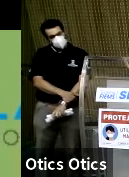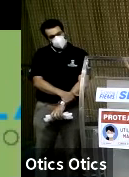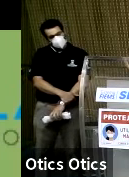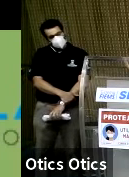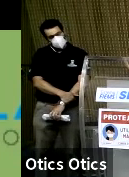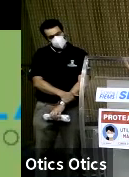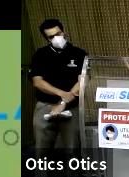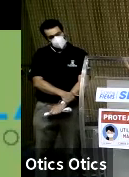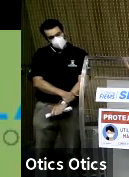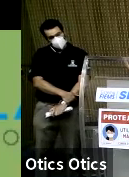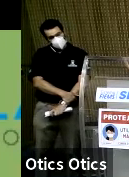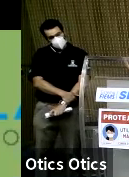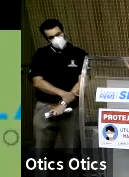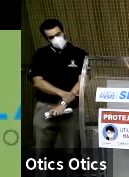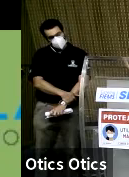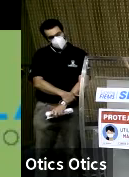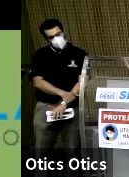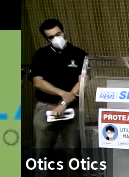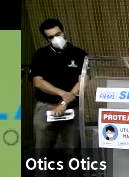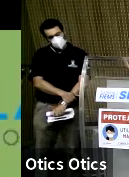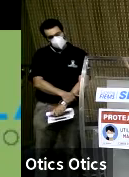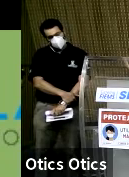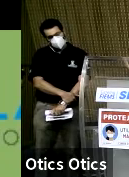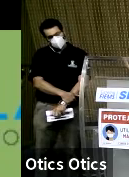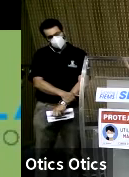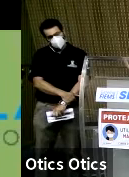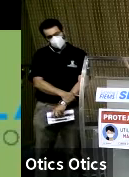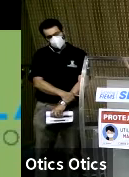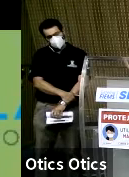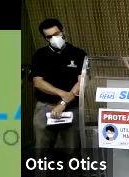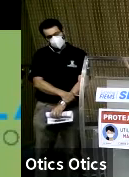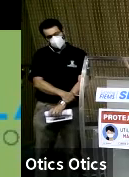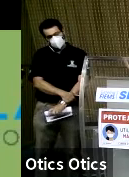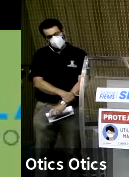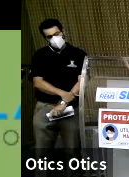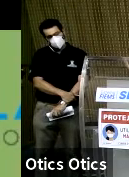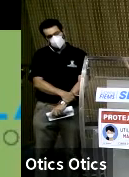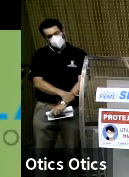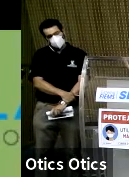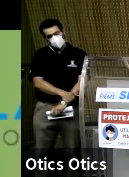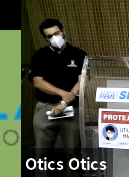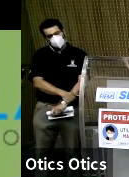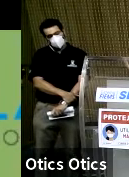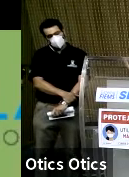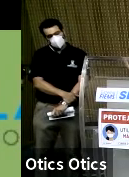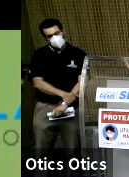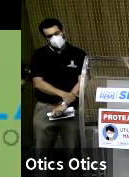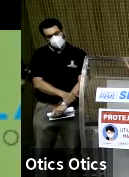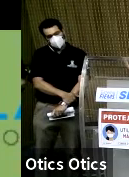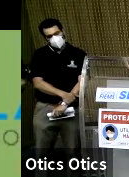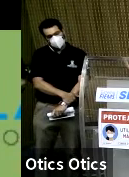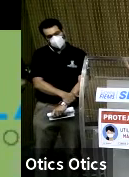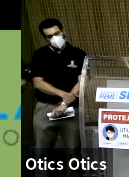casos de óbito fetal, a gente teve um óbito fetal em 2020, em 2021, no primeiro semestre, nenhum. E óbito infantil